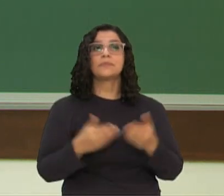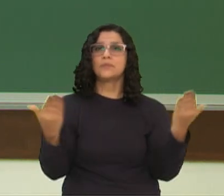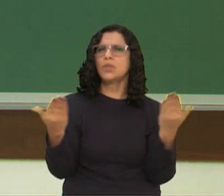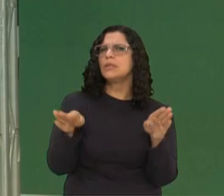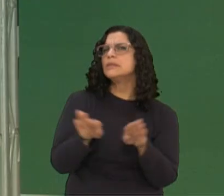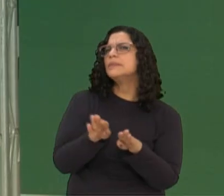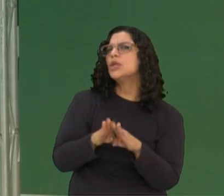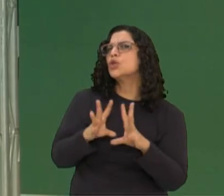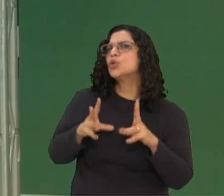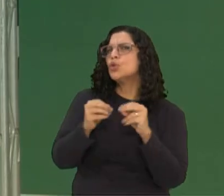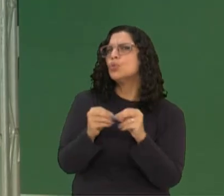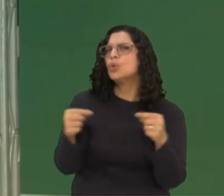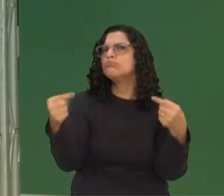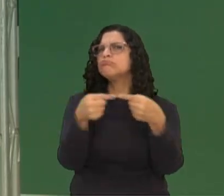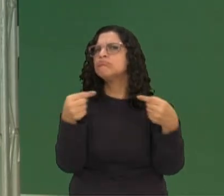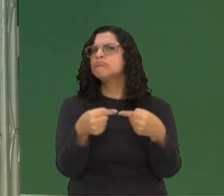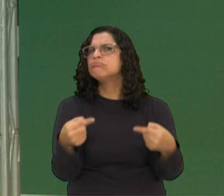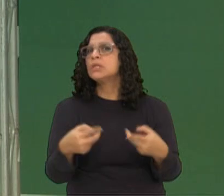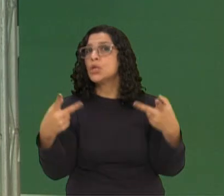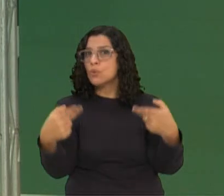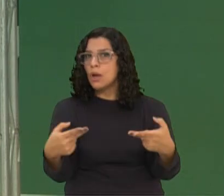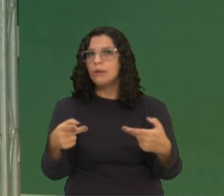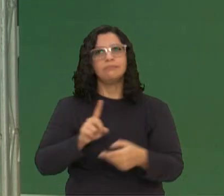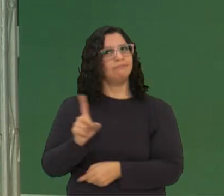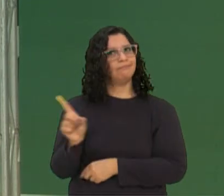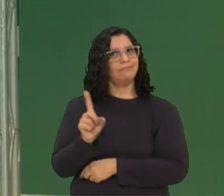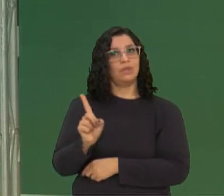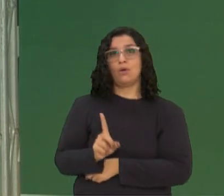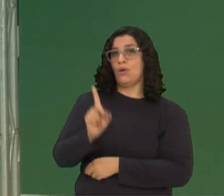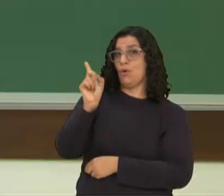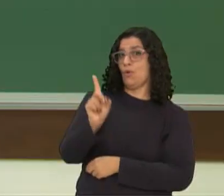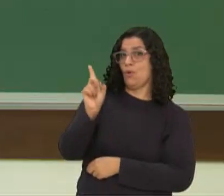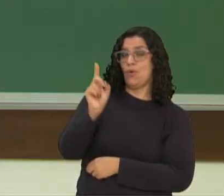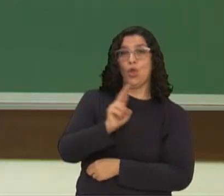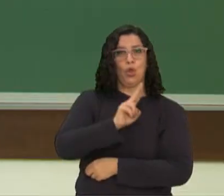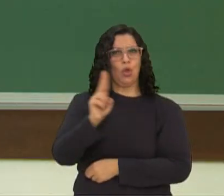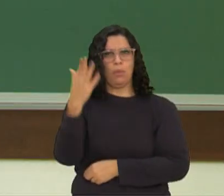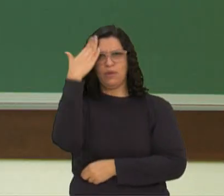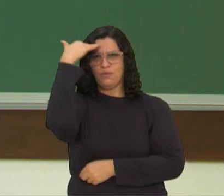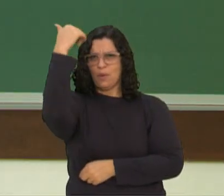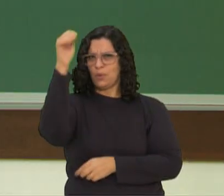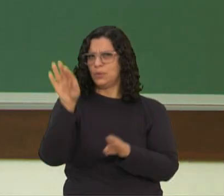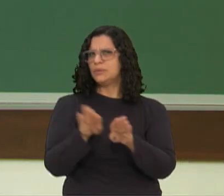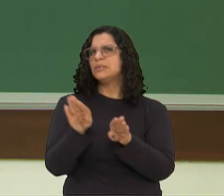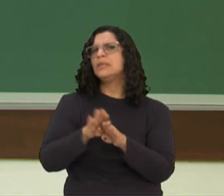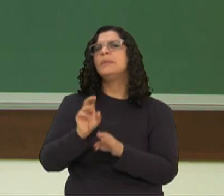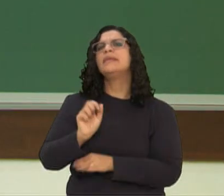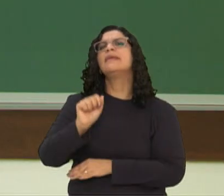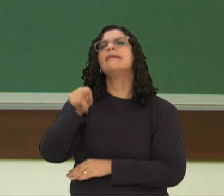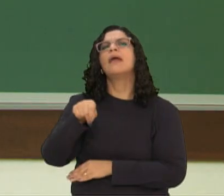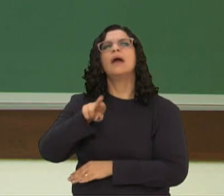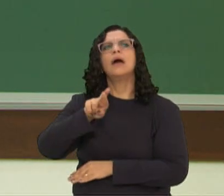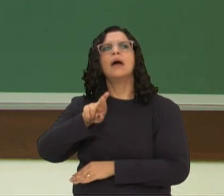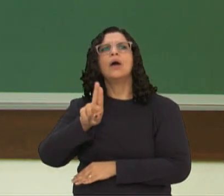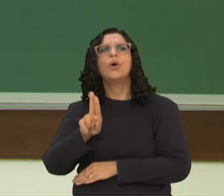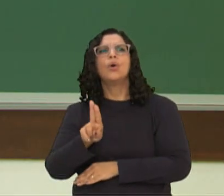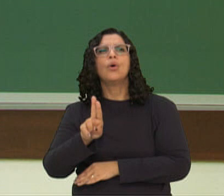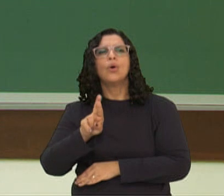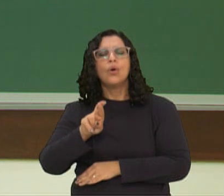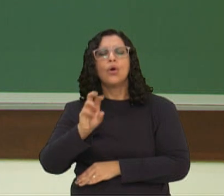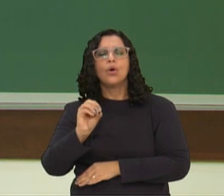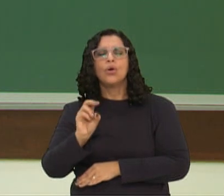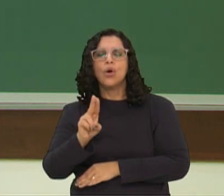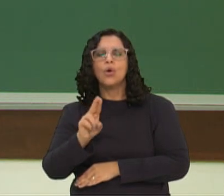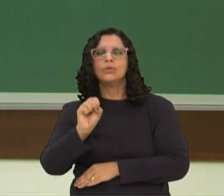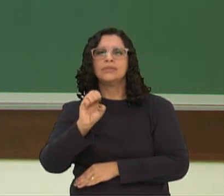Mas nem todo mundo pensava igual. Eu trago para vocês aquele outro grande nome do iluminismo, Jean-Jacques Rousseau. E o